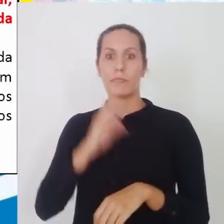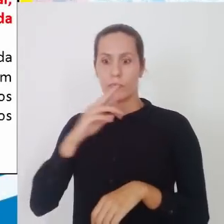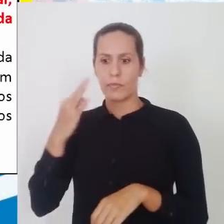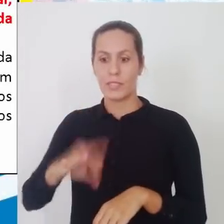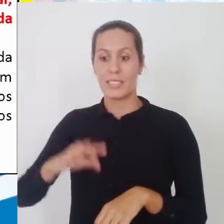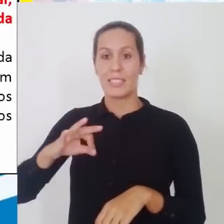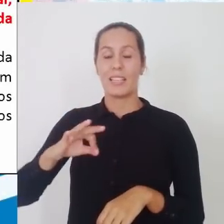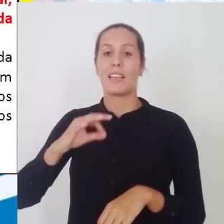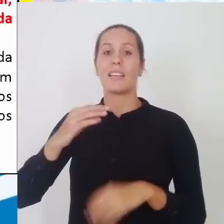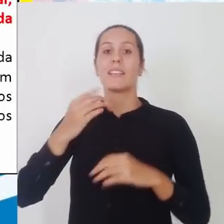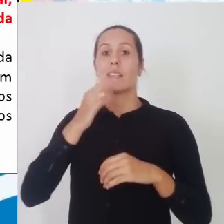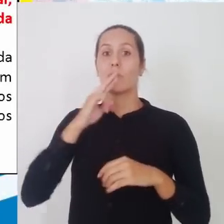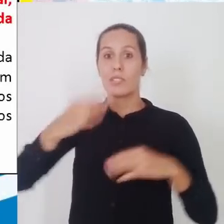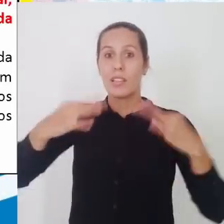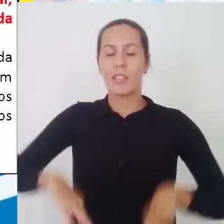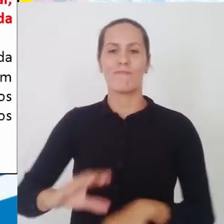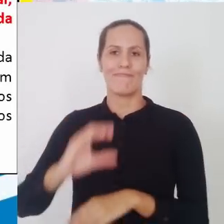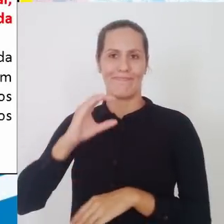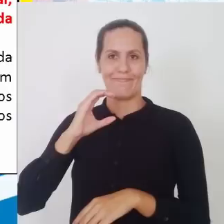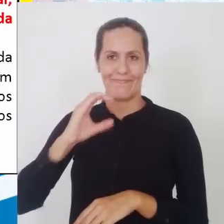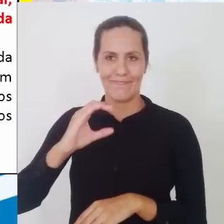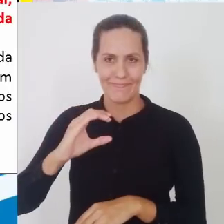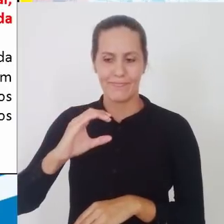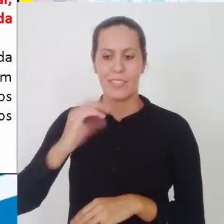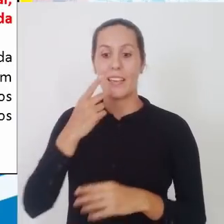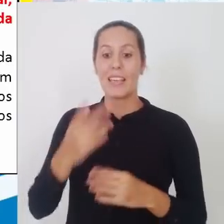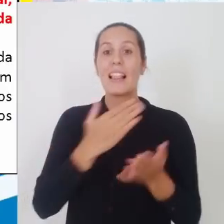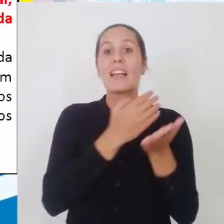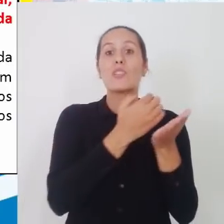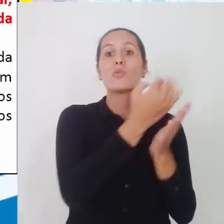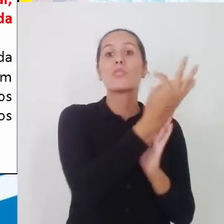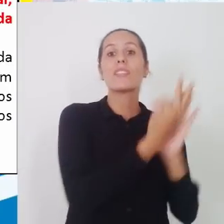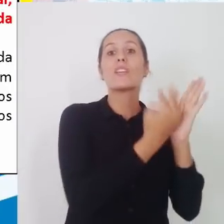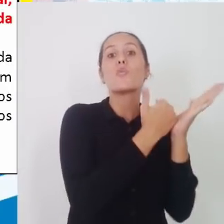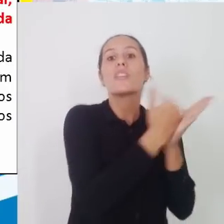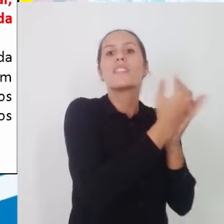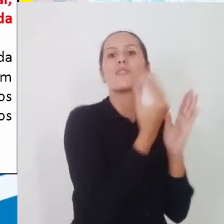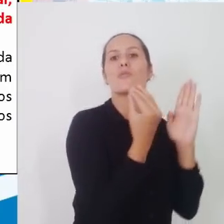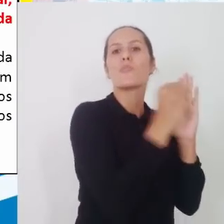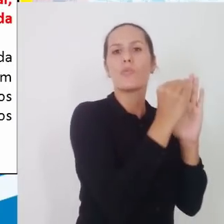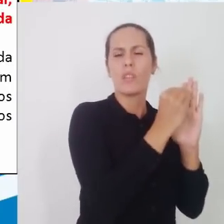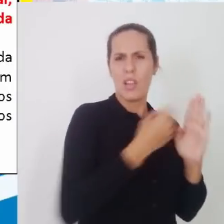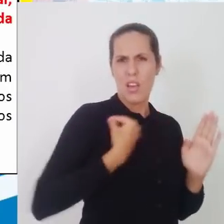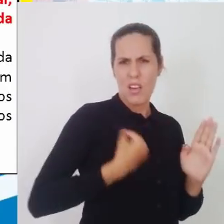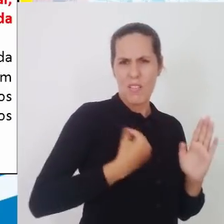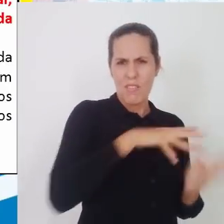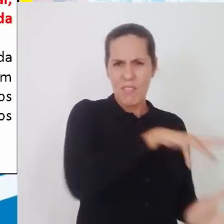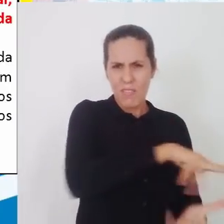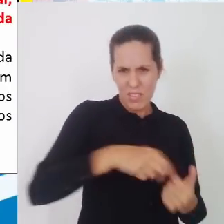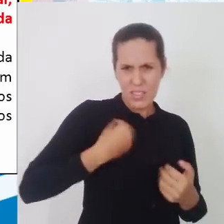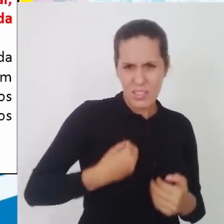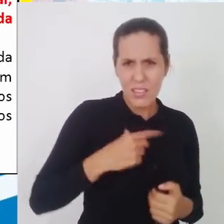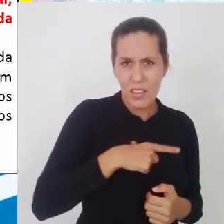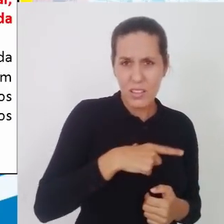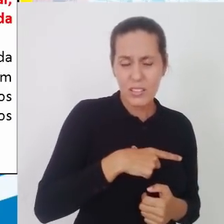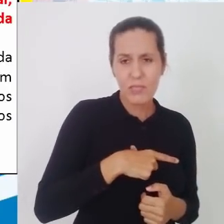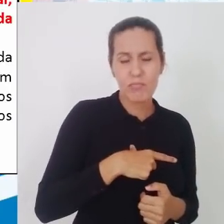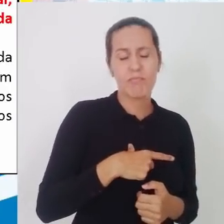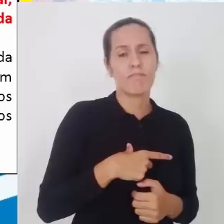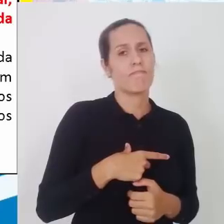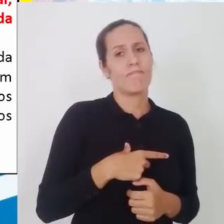C. E ela está dita logo no início do texto. Existe vida na Terra? Olha lá a frase. Não